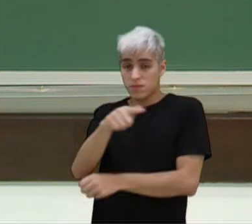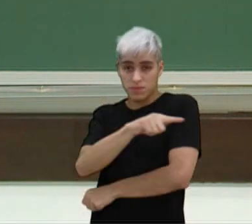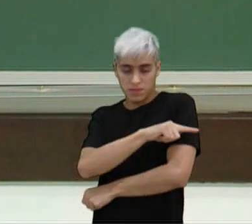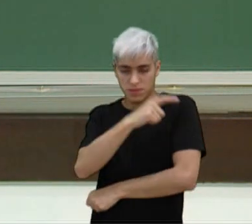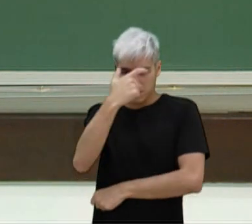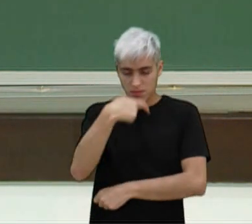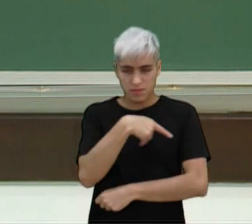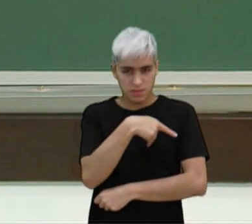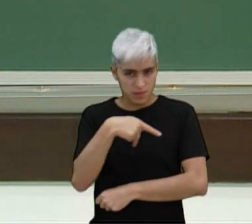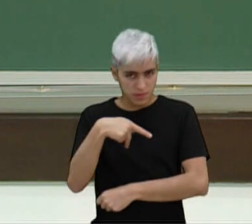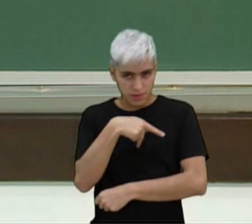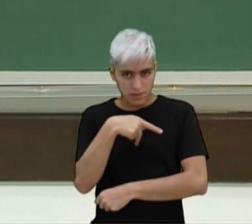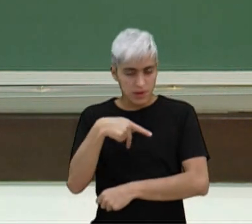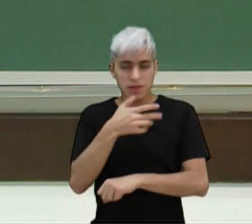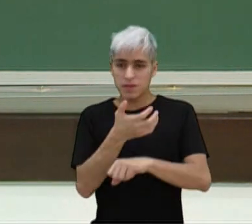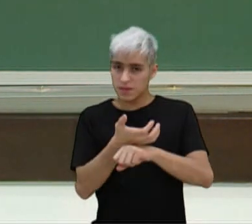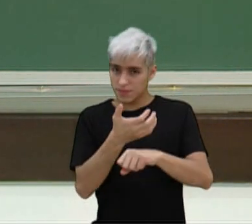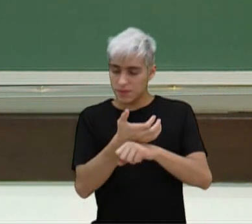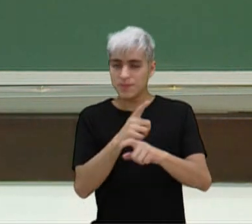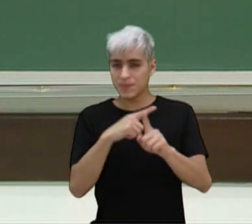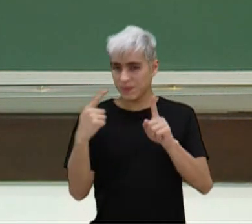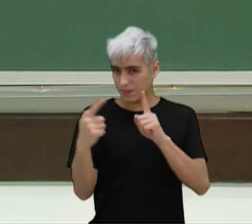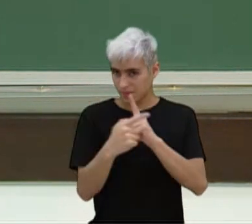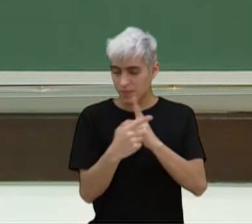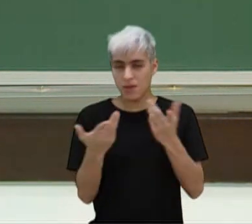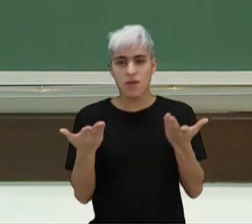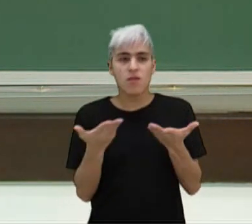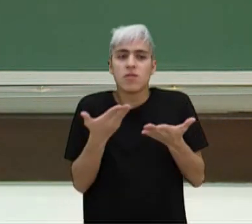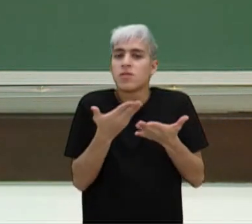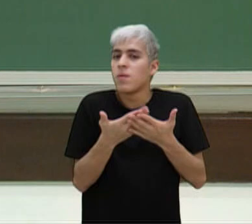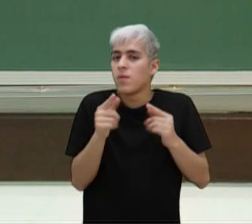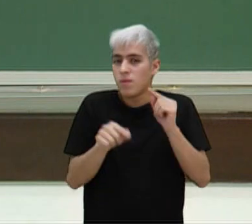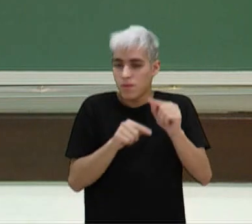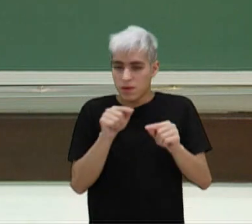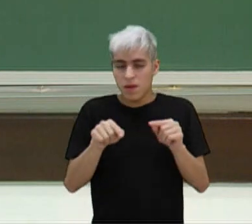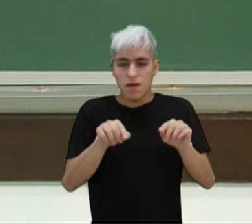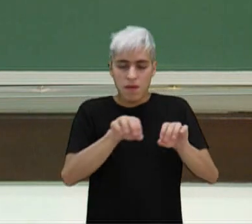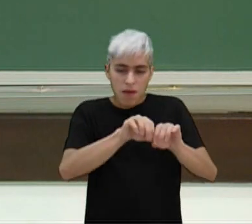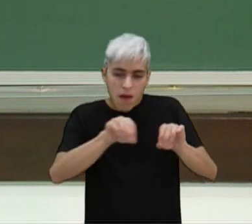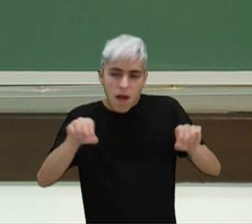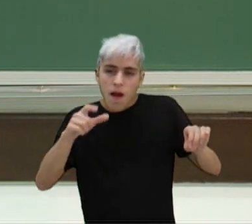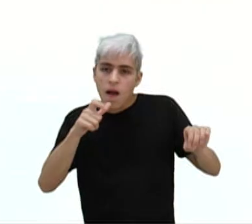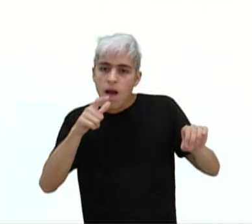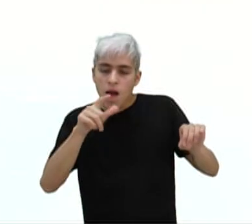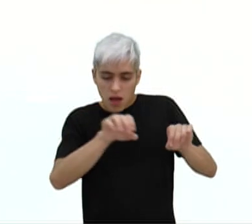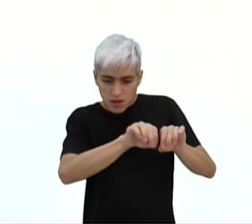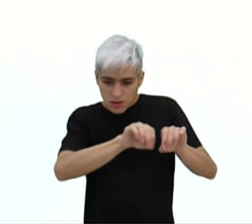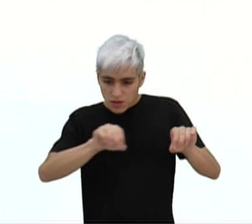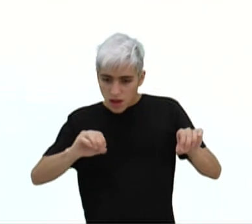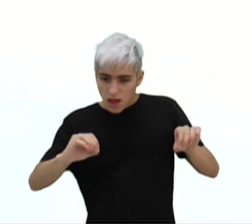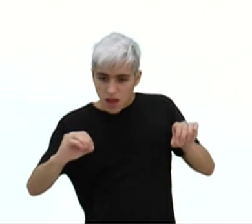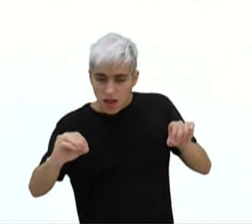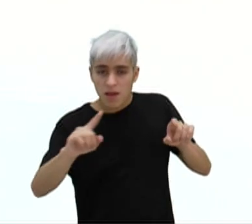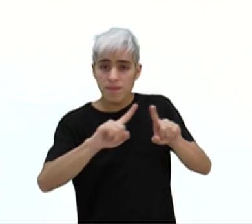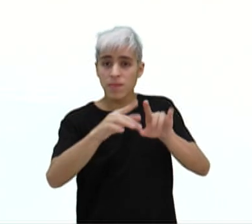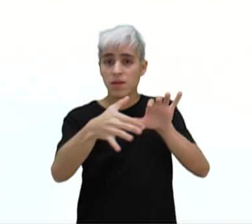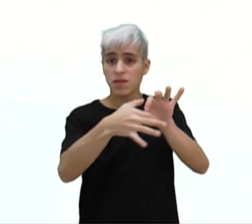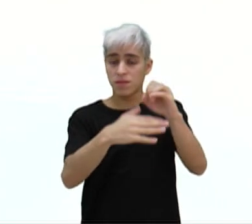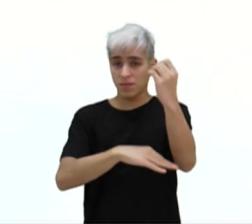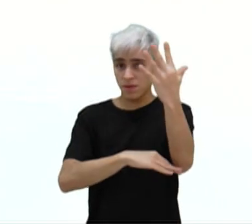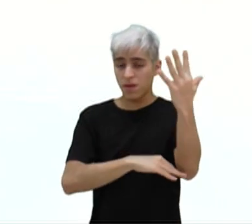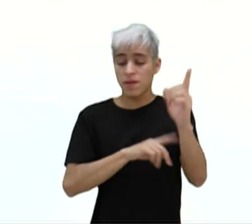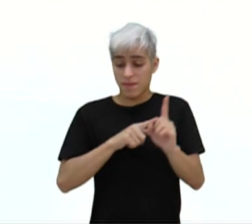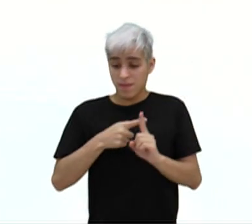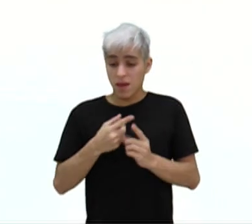Társila Dominoni e hoje a aula é sobre saneamento ambiental. O tema da aula é saneamento ambiental e qualidade